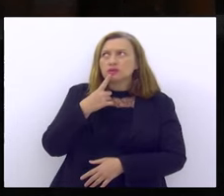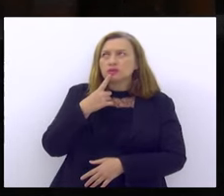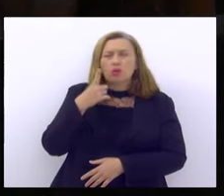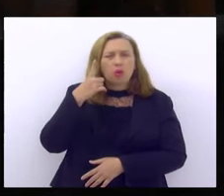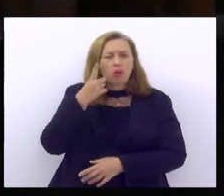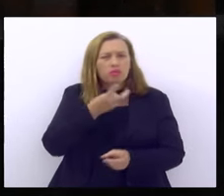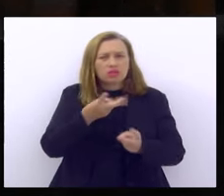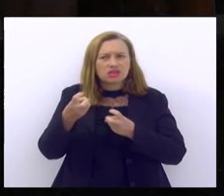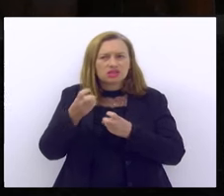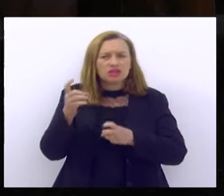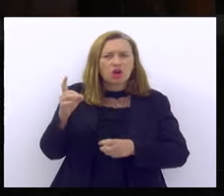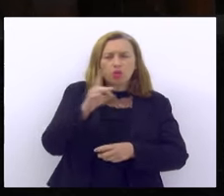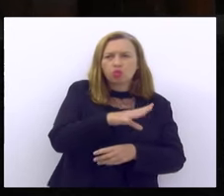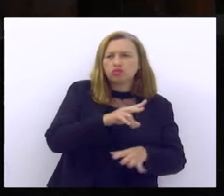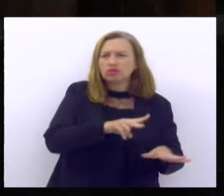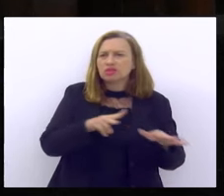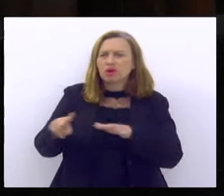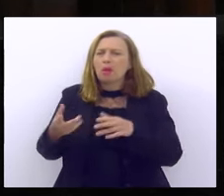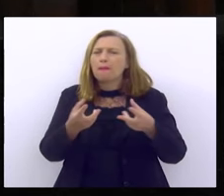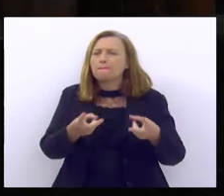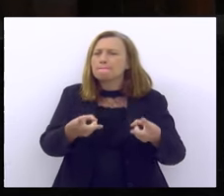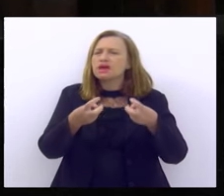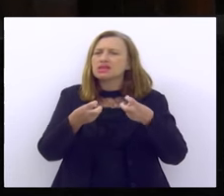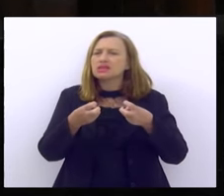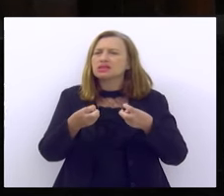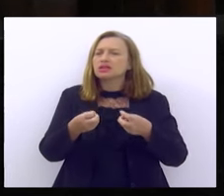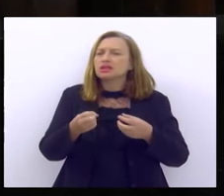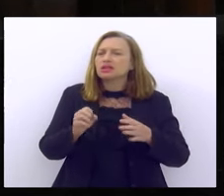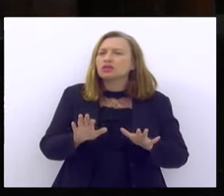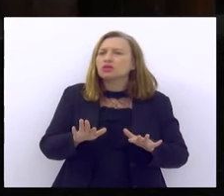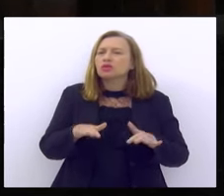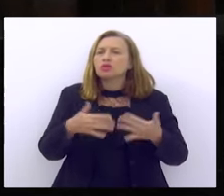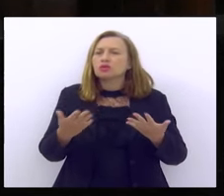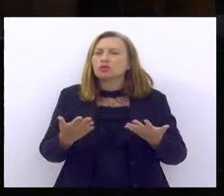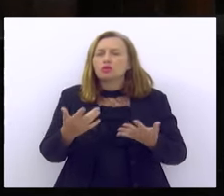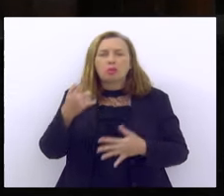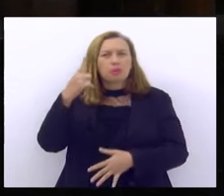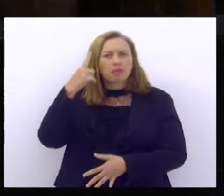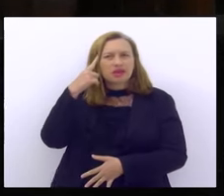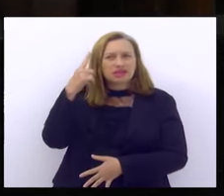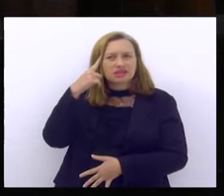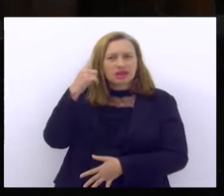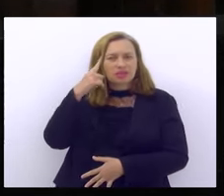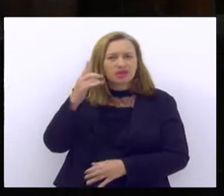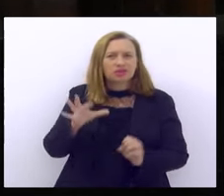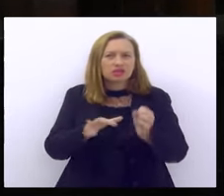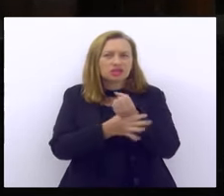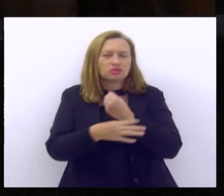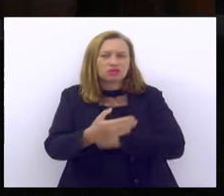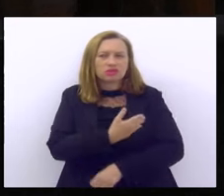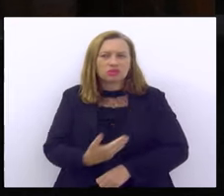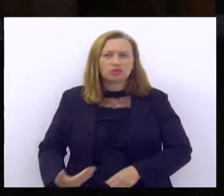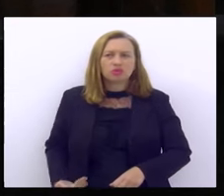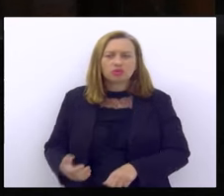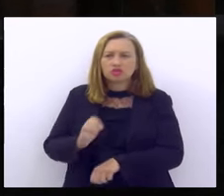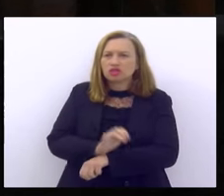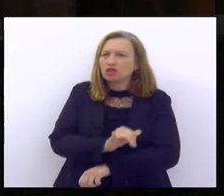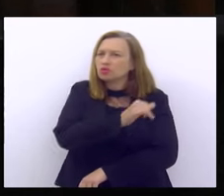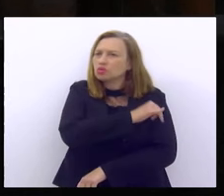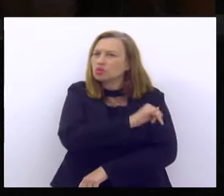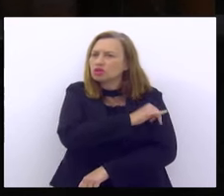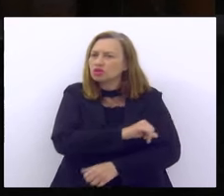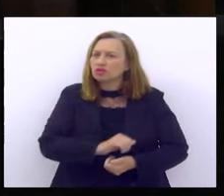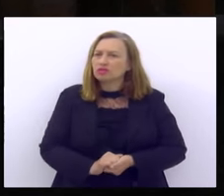última semana, a gente percebe o quanto que a lógica belicosa da segurança pública no estado do Rio